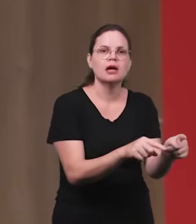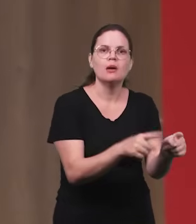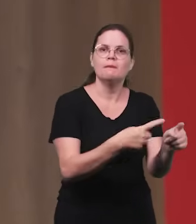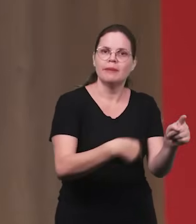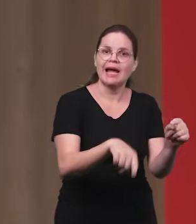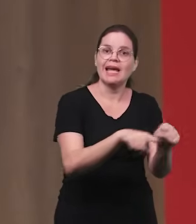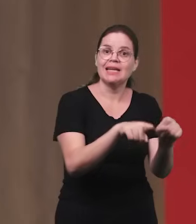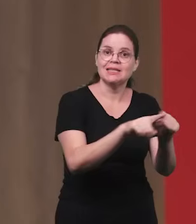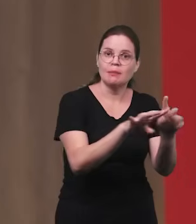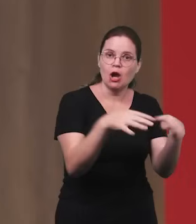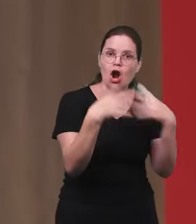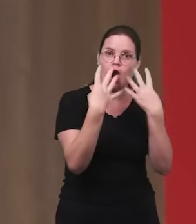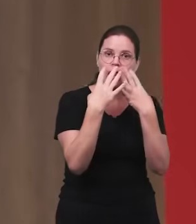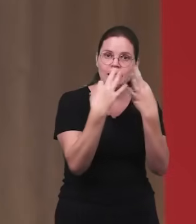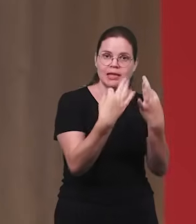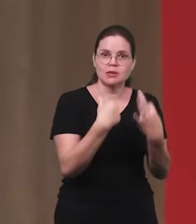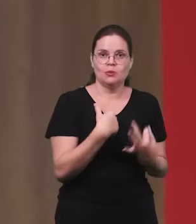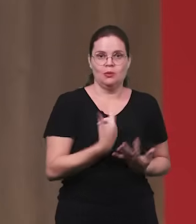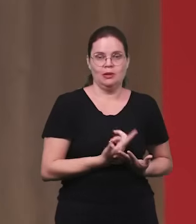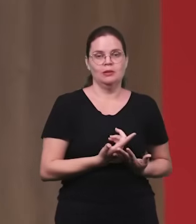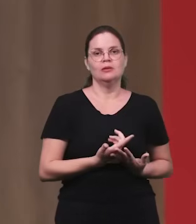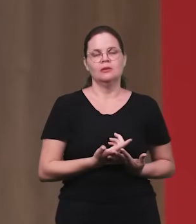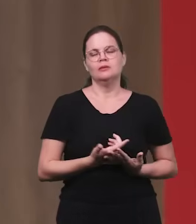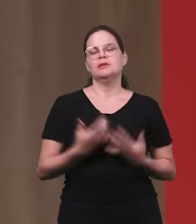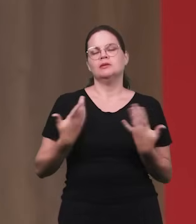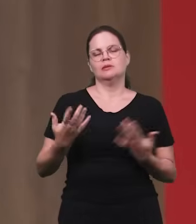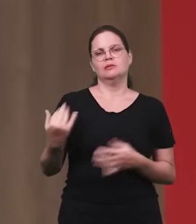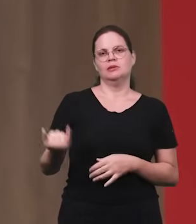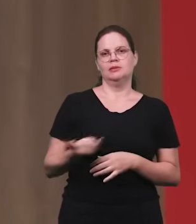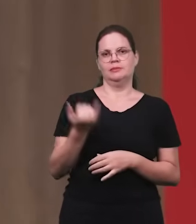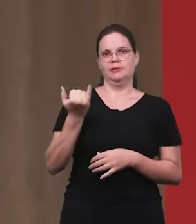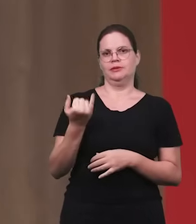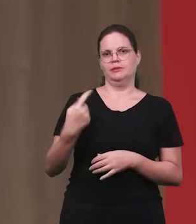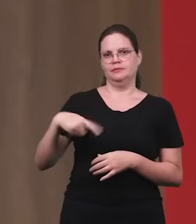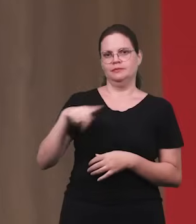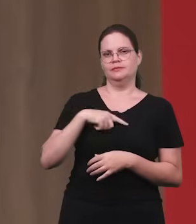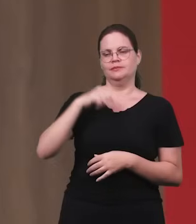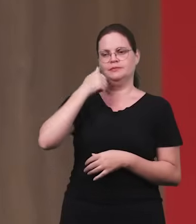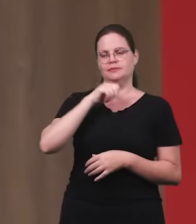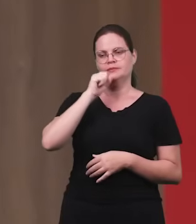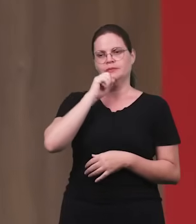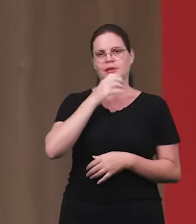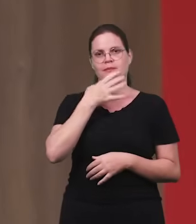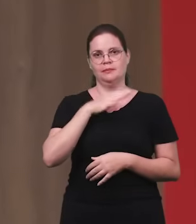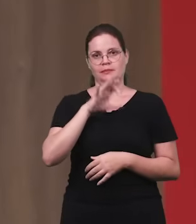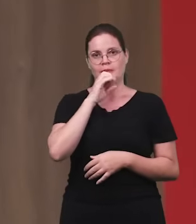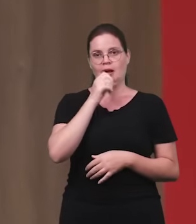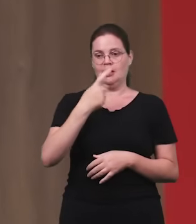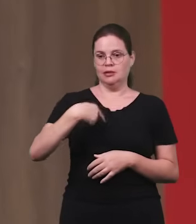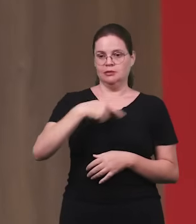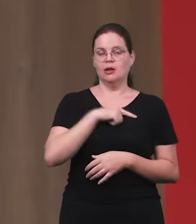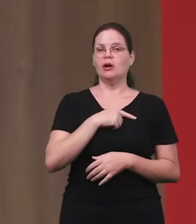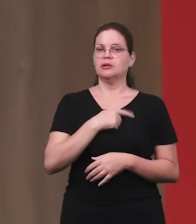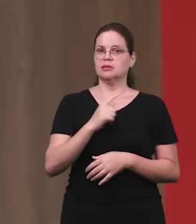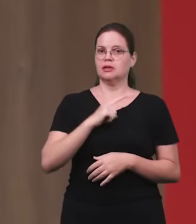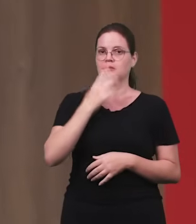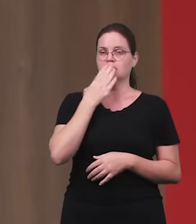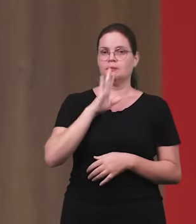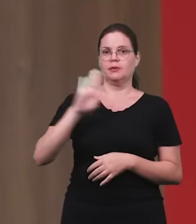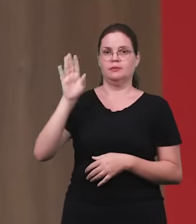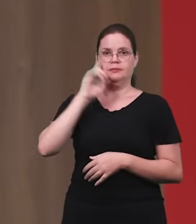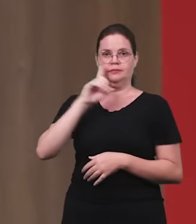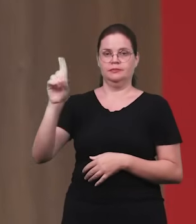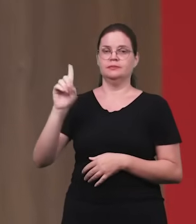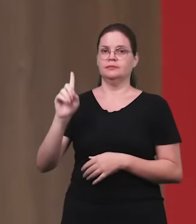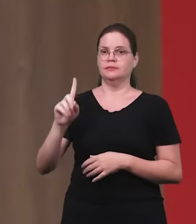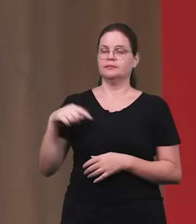hoje, nós falarmos é importante como pais, como servos do Senhor, porque nós estamos debaixo de uma promessa de